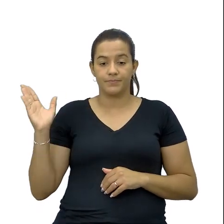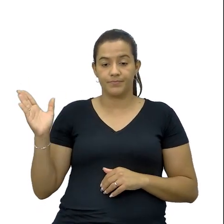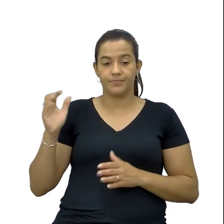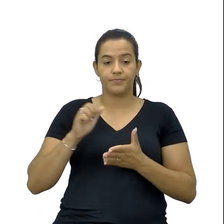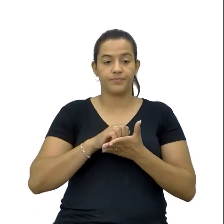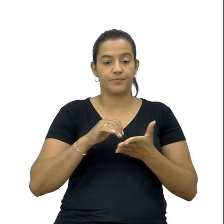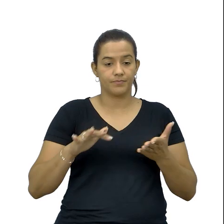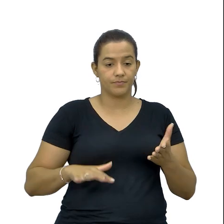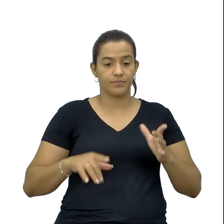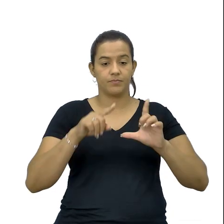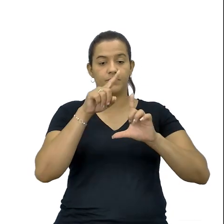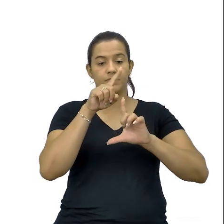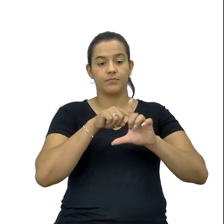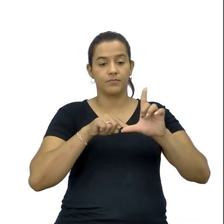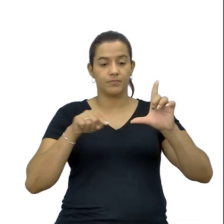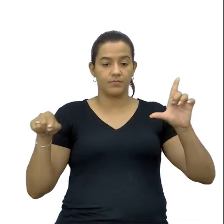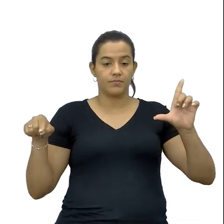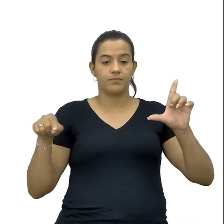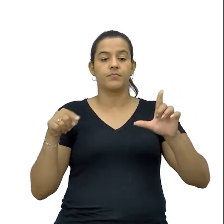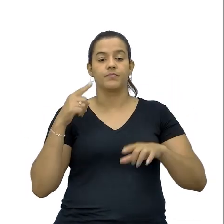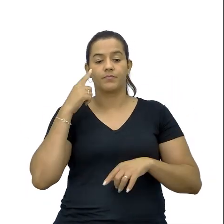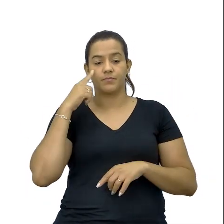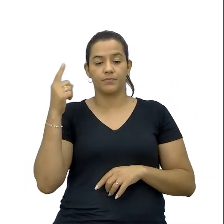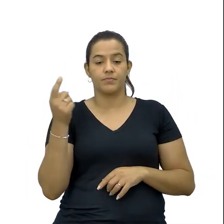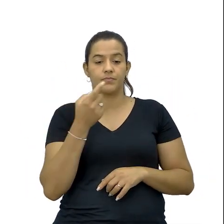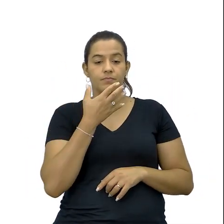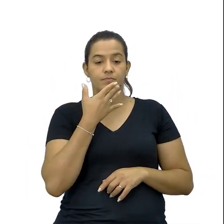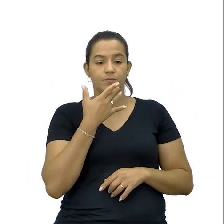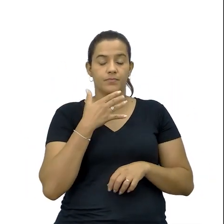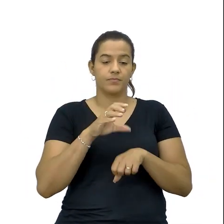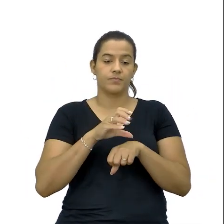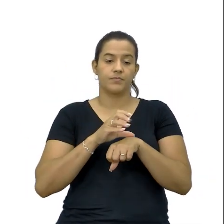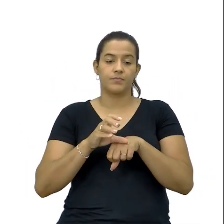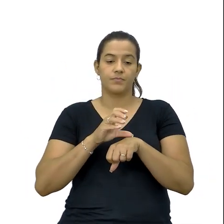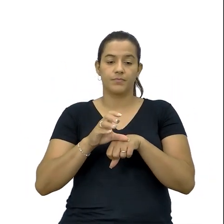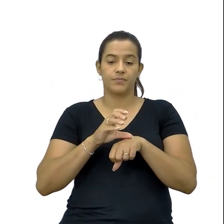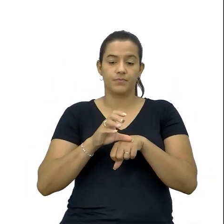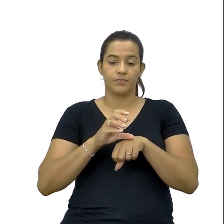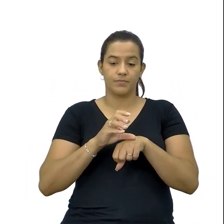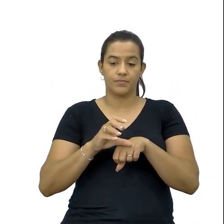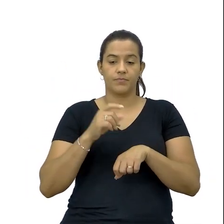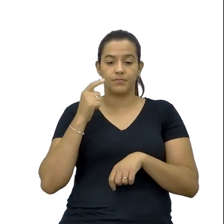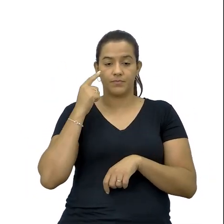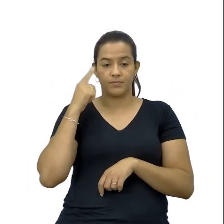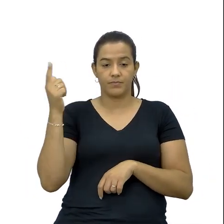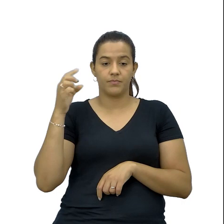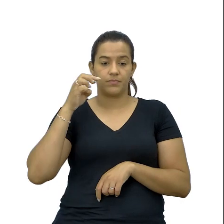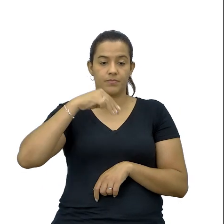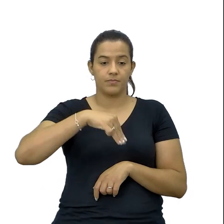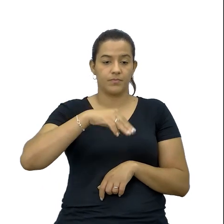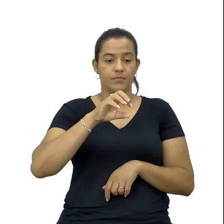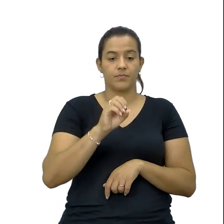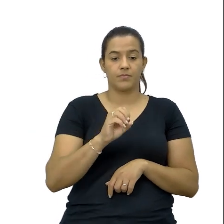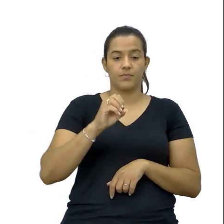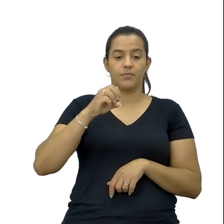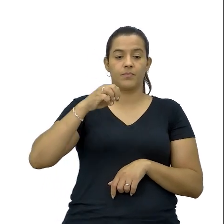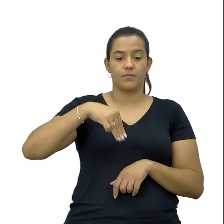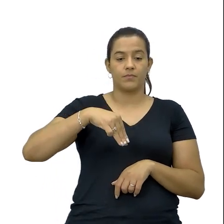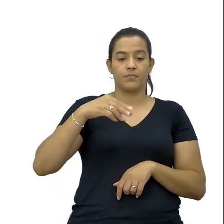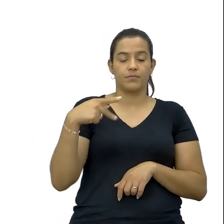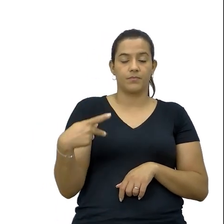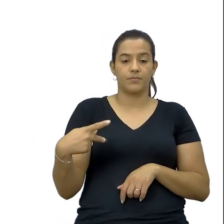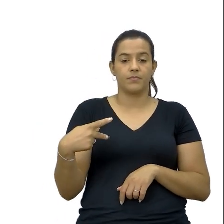observe o polígono, está lá no primeiro quadrante, colorido, de cor cinza, e os vértices M, N, O e P, representados no